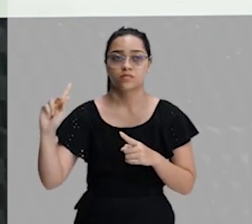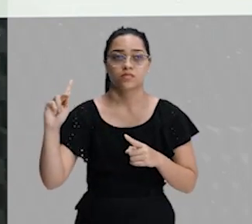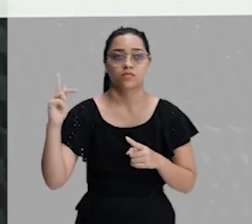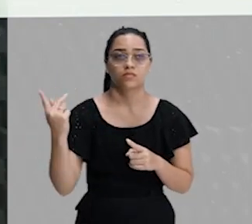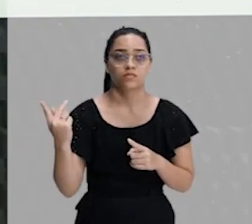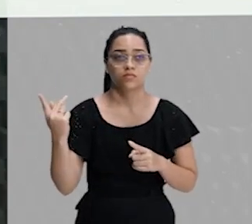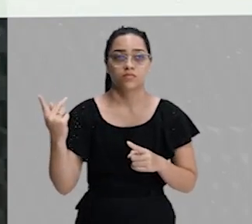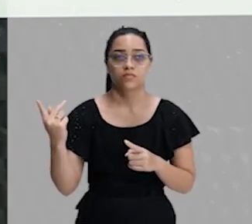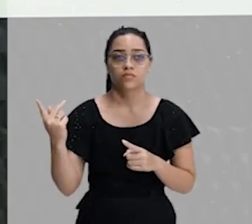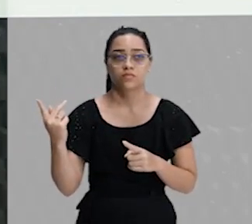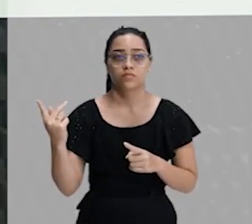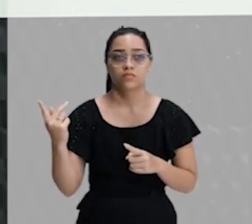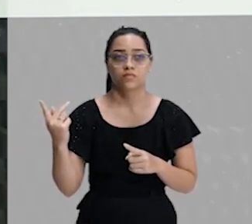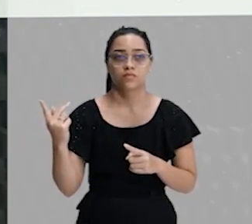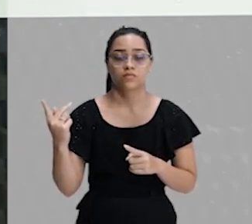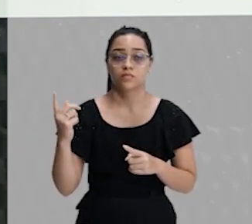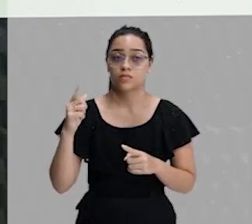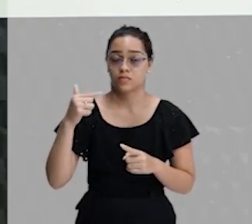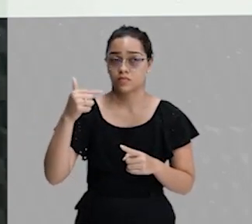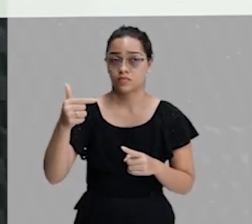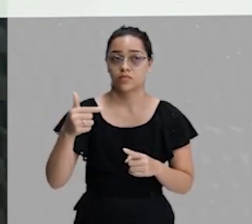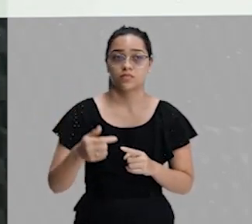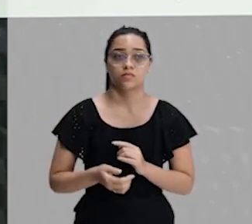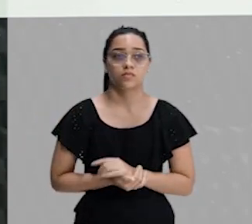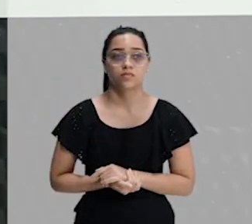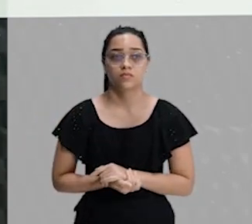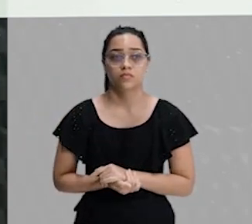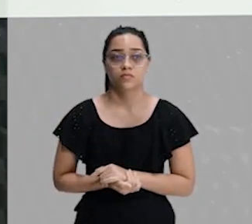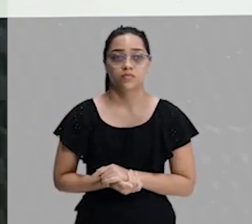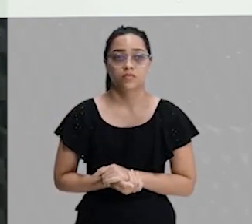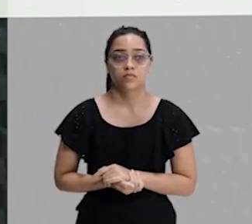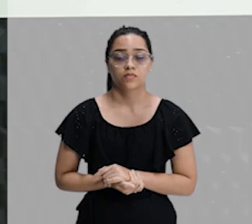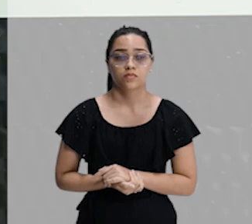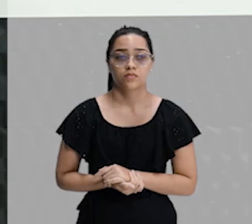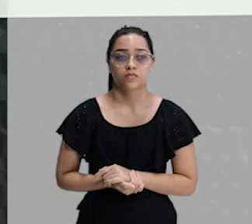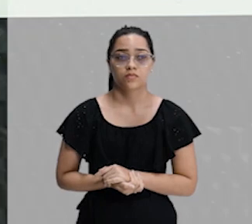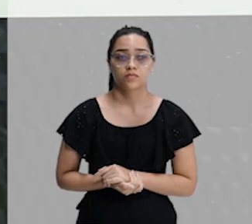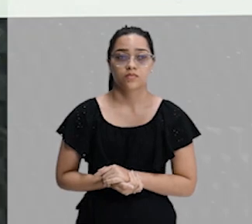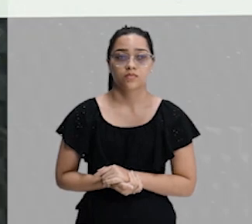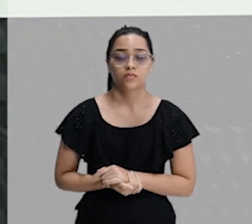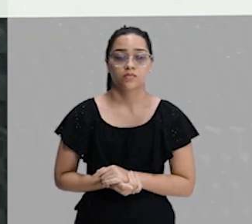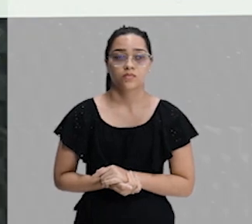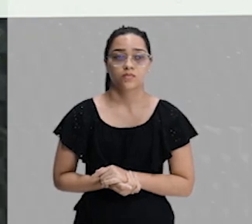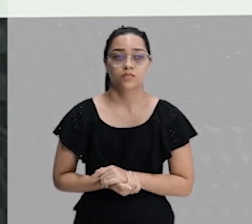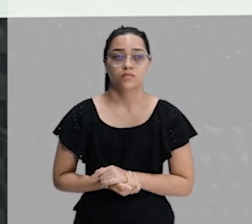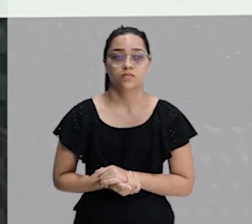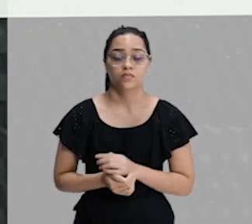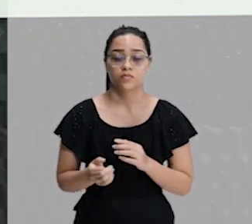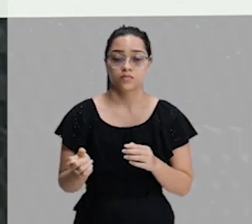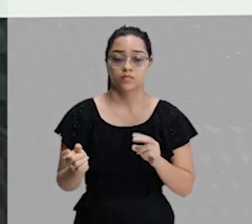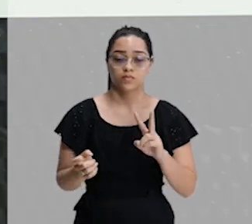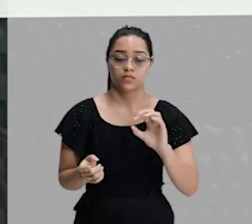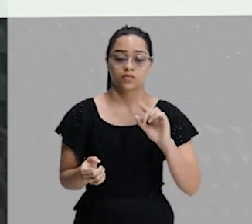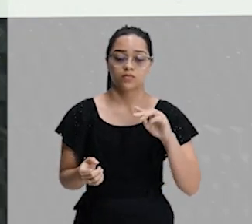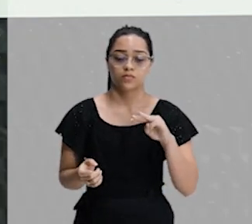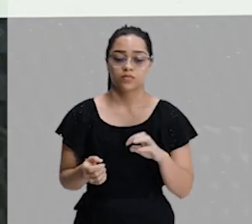altura, que no caso é 2. Tá? Então, volume vai ser igual